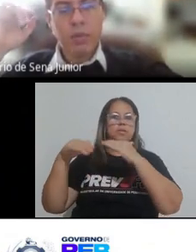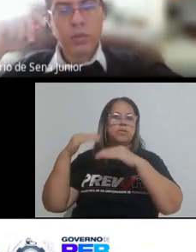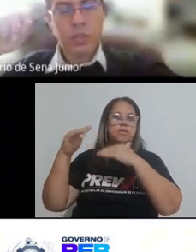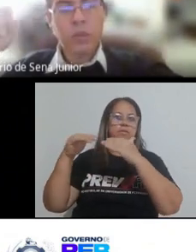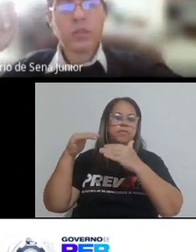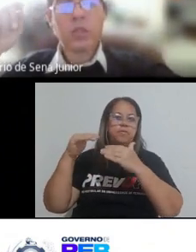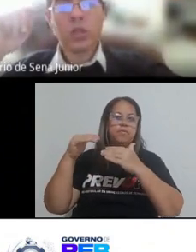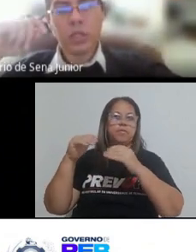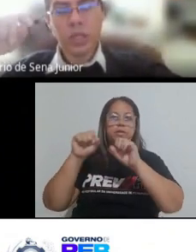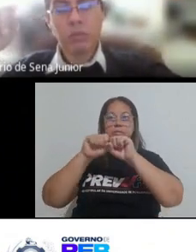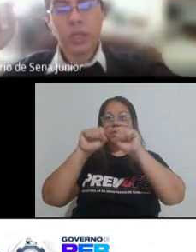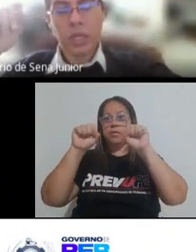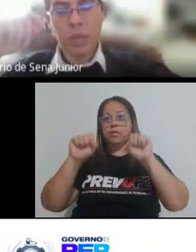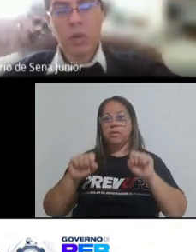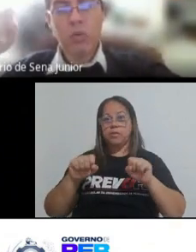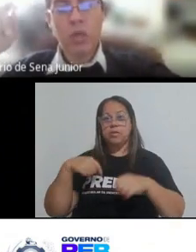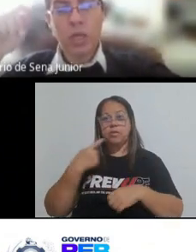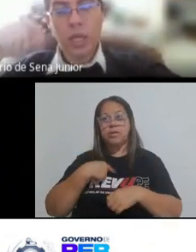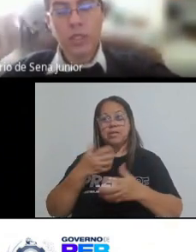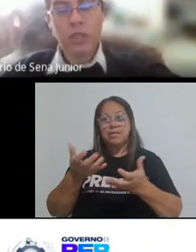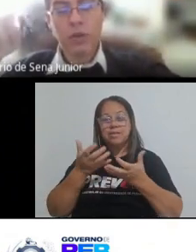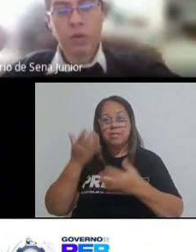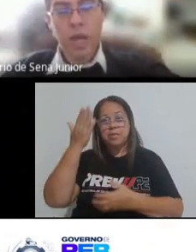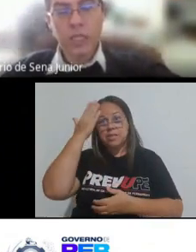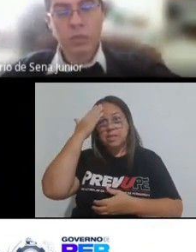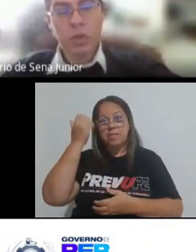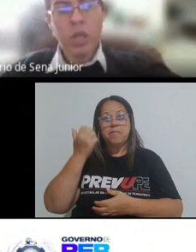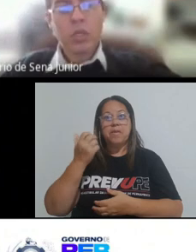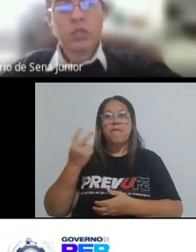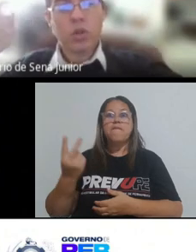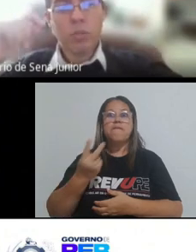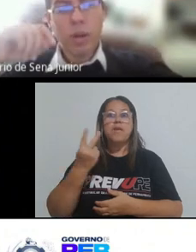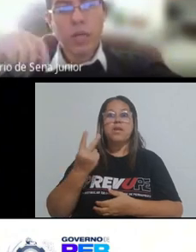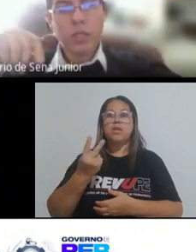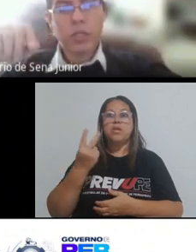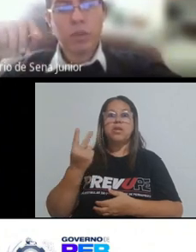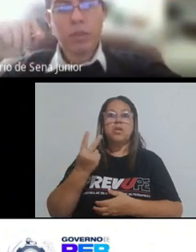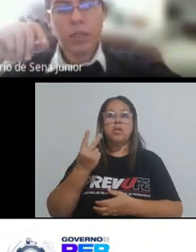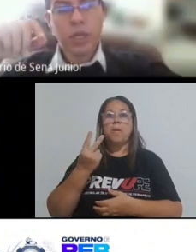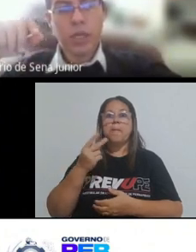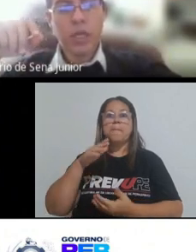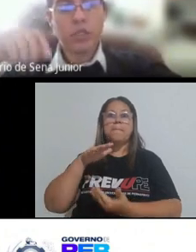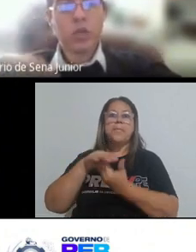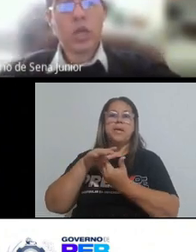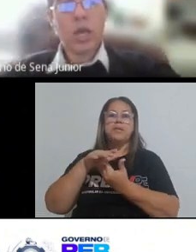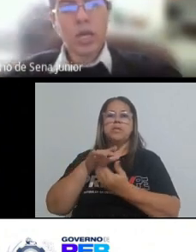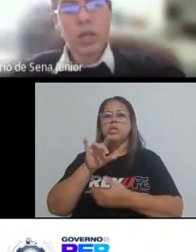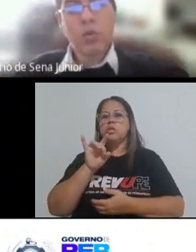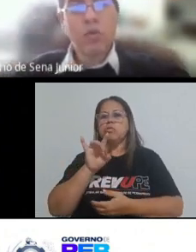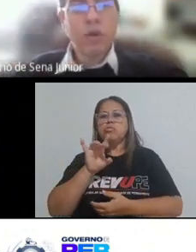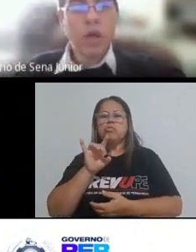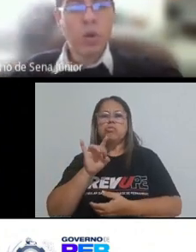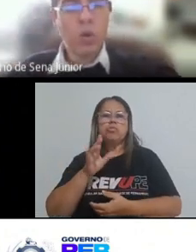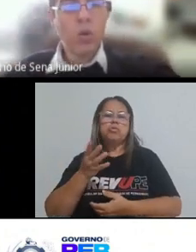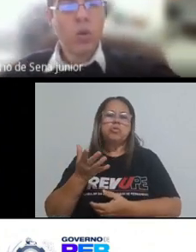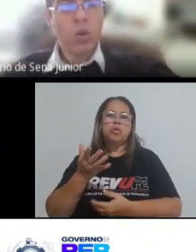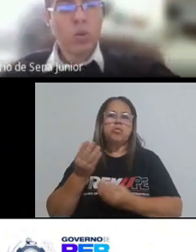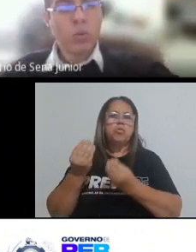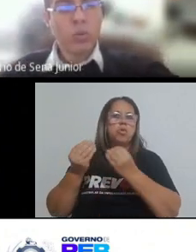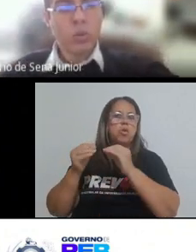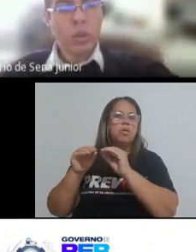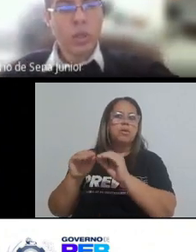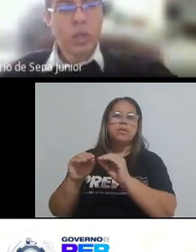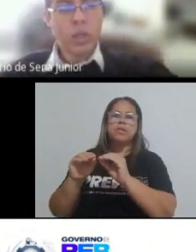pelo sistema, se este valor máximo, só bastaria jogar o valor